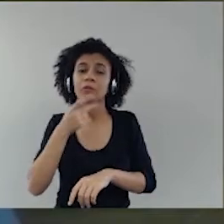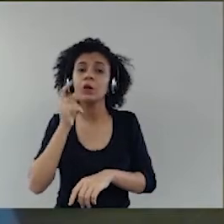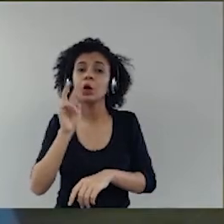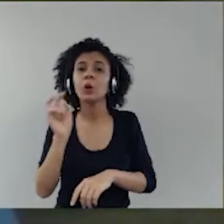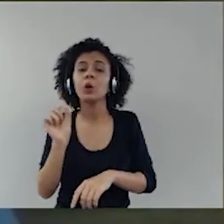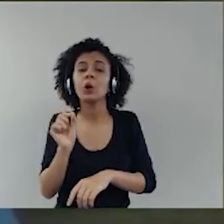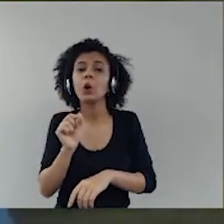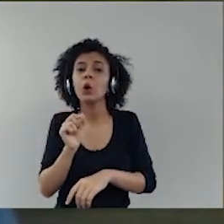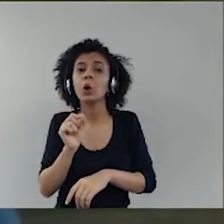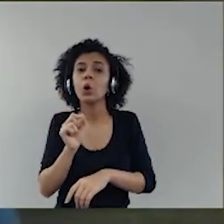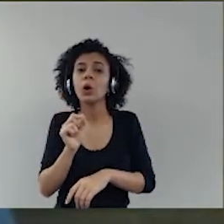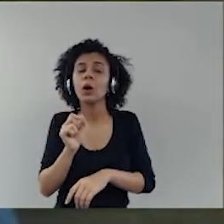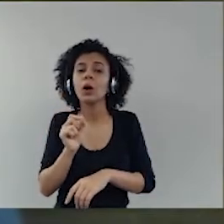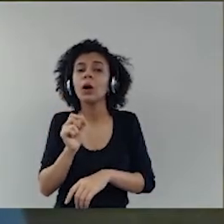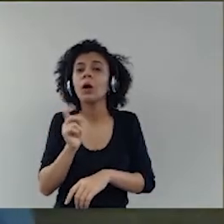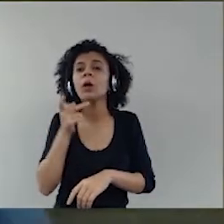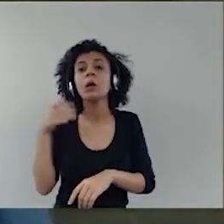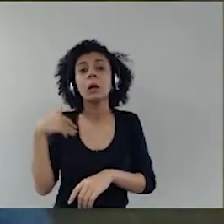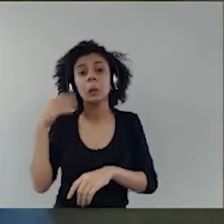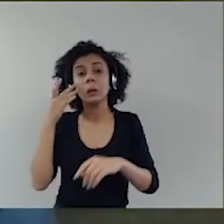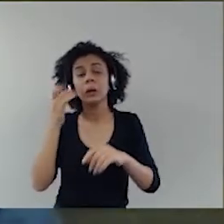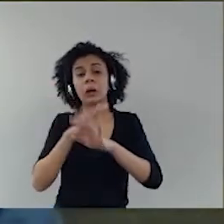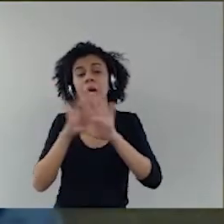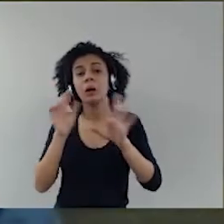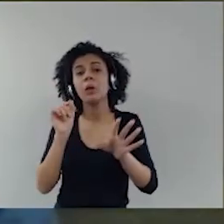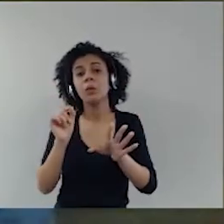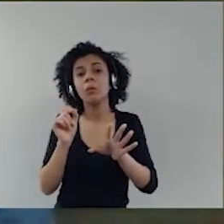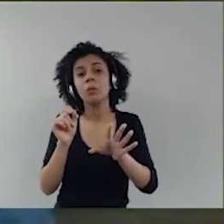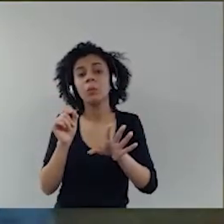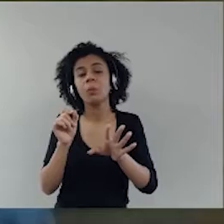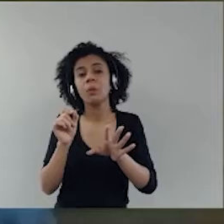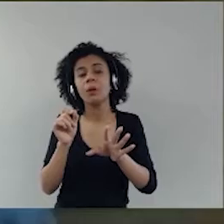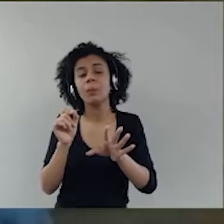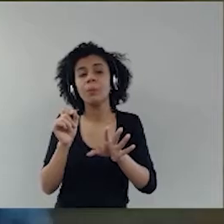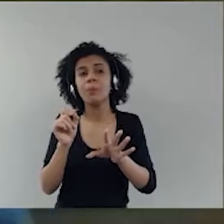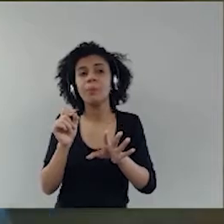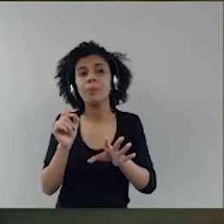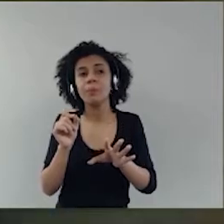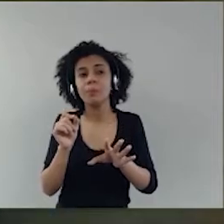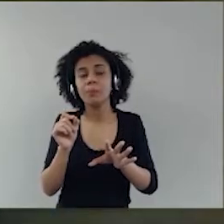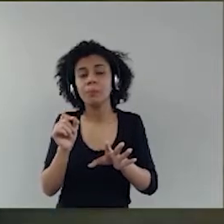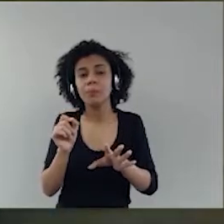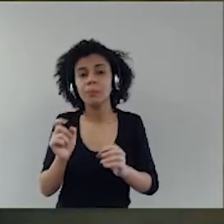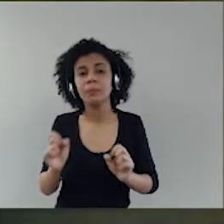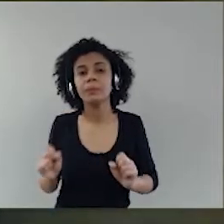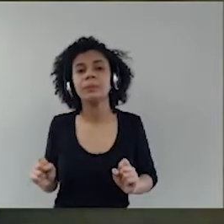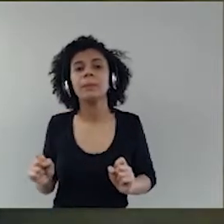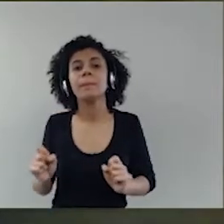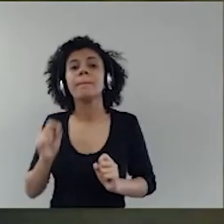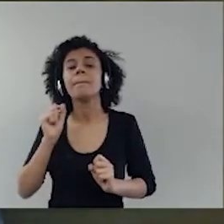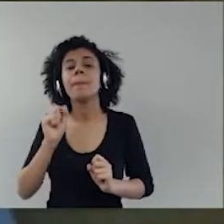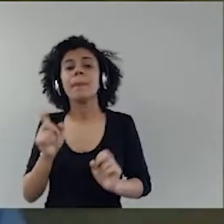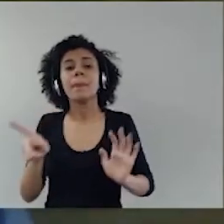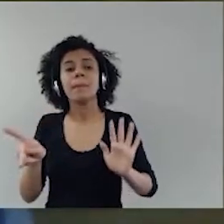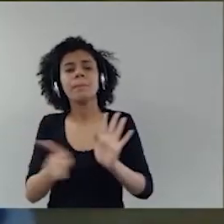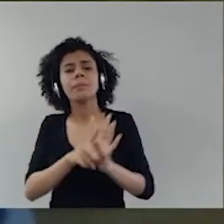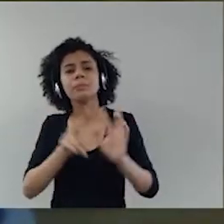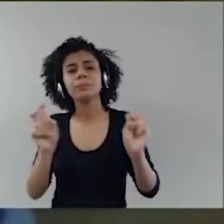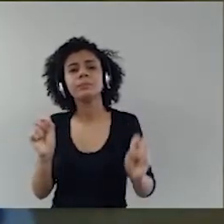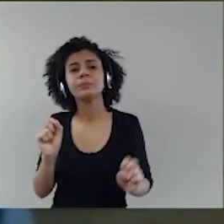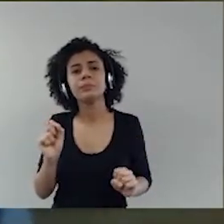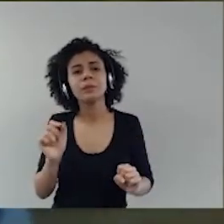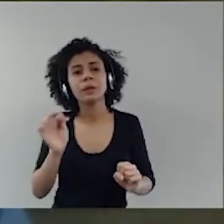a aquilo que eu entendo como uma mutação constitucional implícita, que é o próprio conceito